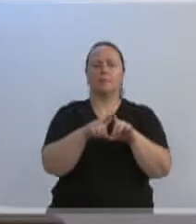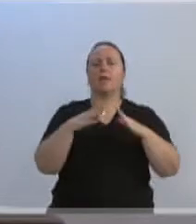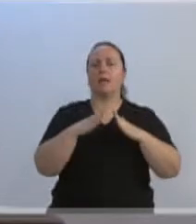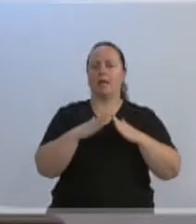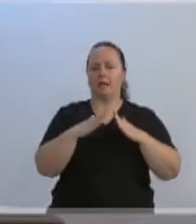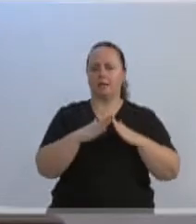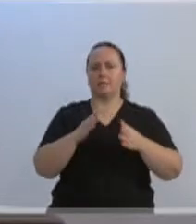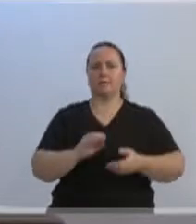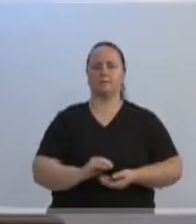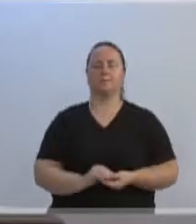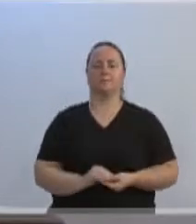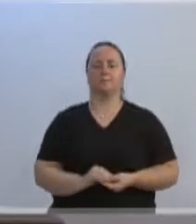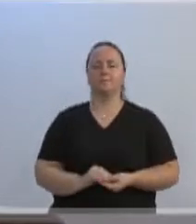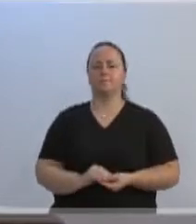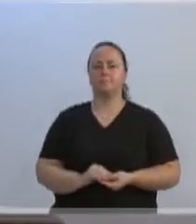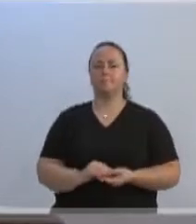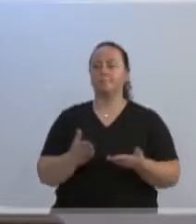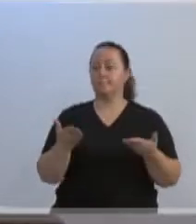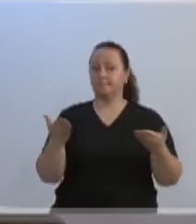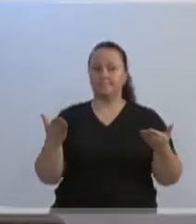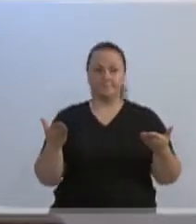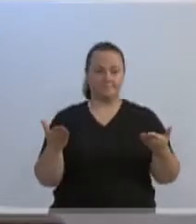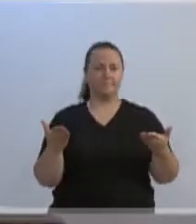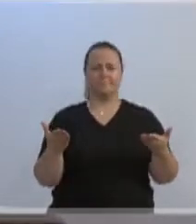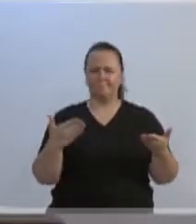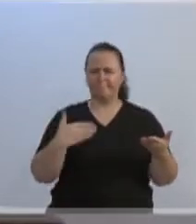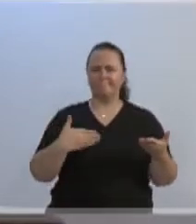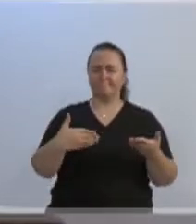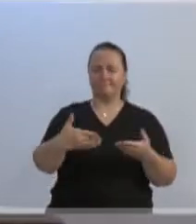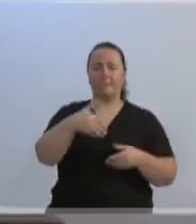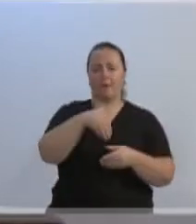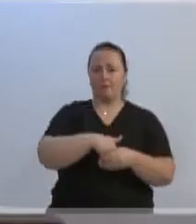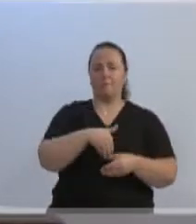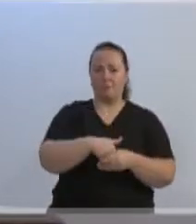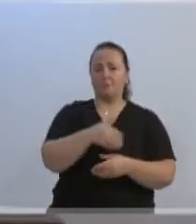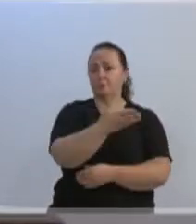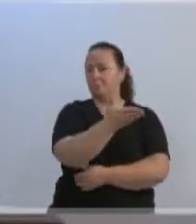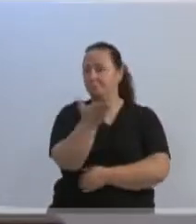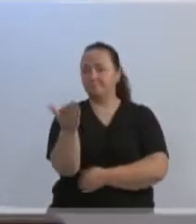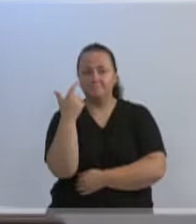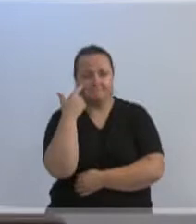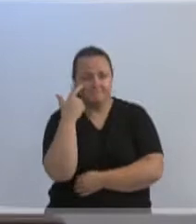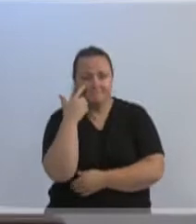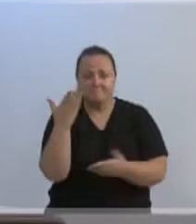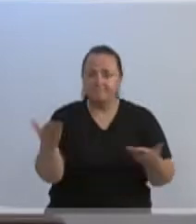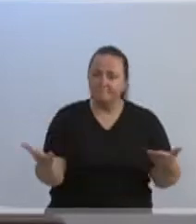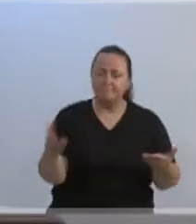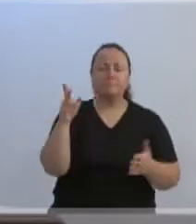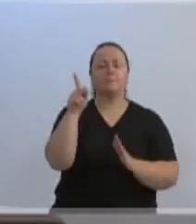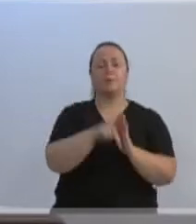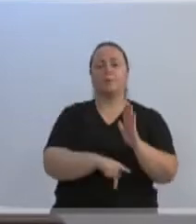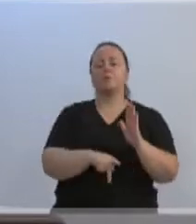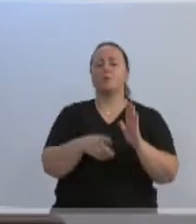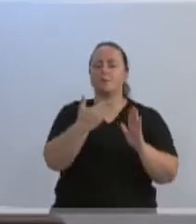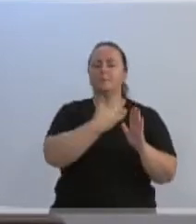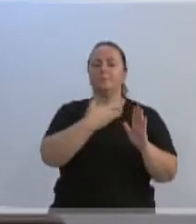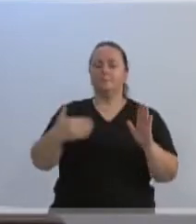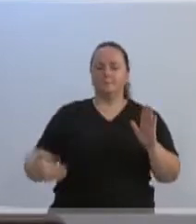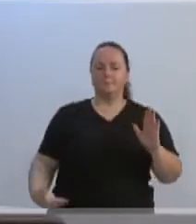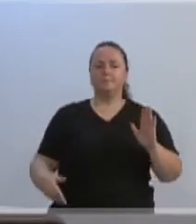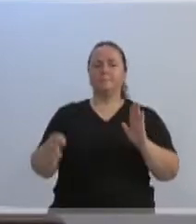lares senhoras e senhores acabamos votar como vocês acompanharam em projeto do governo